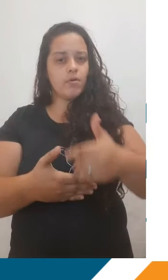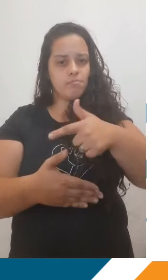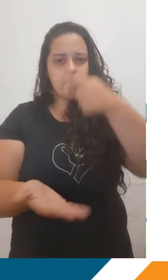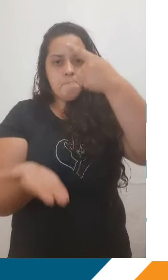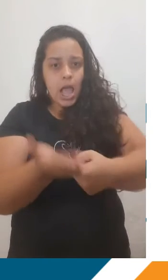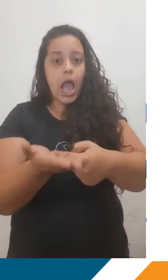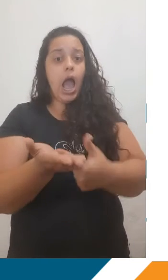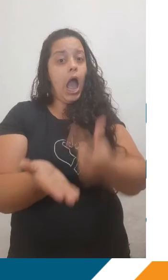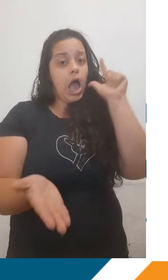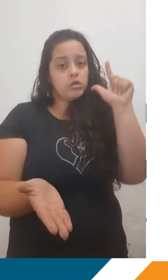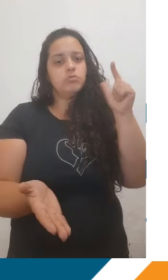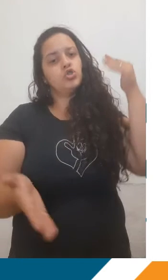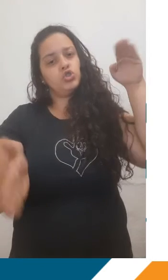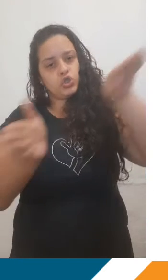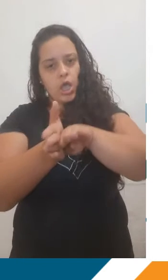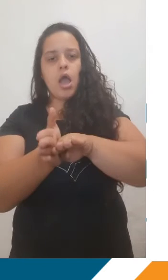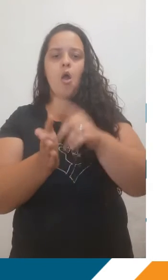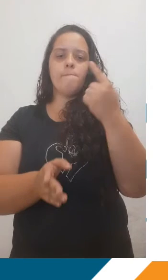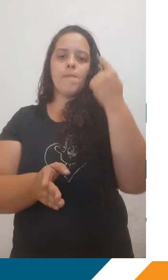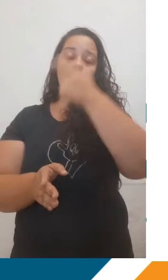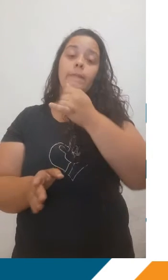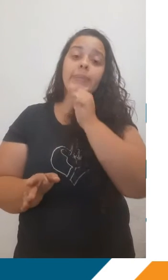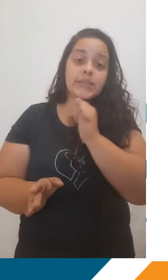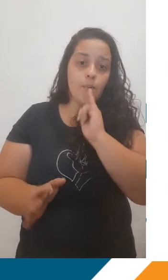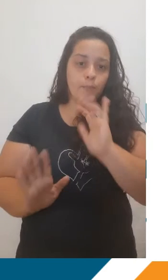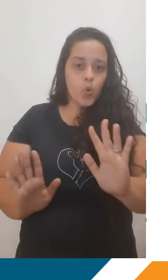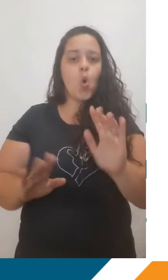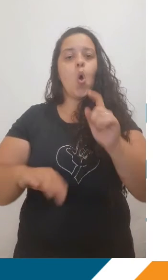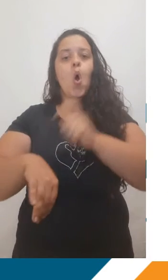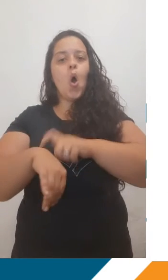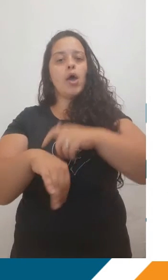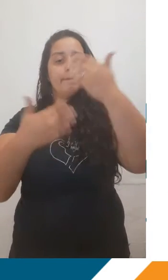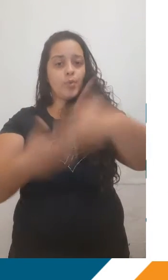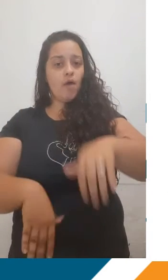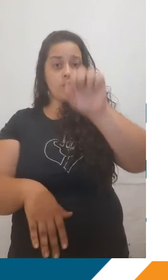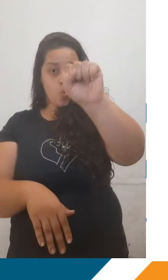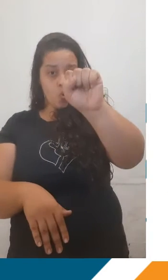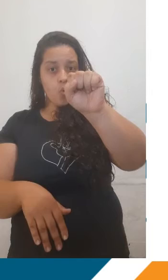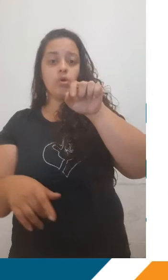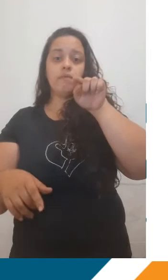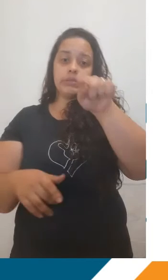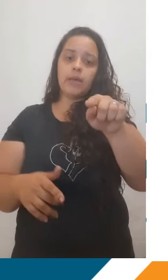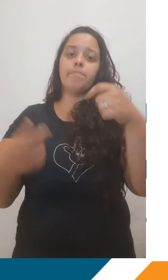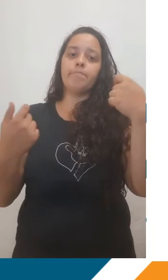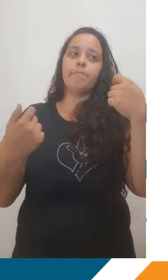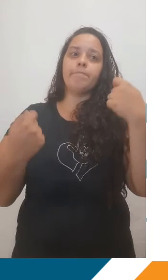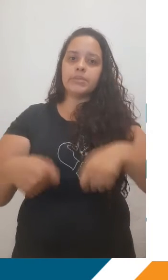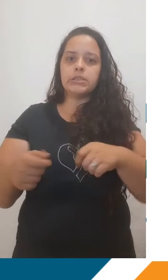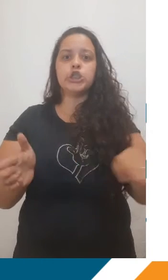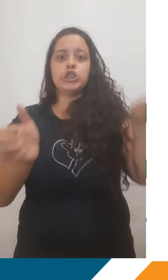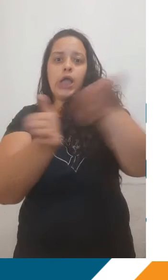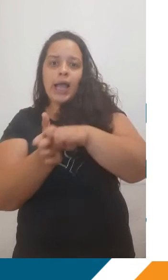Então, uma dica é, por exemplo, se a prova for às 8 horas da manhã, faça de conta que a prova é 7 horas